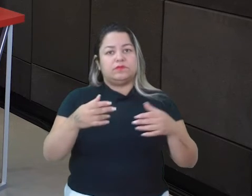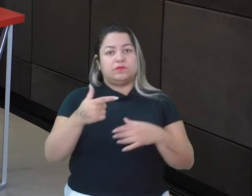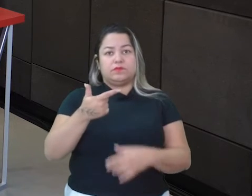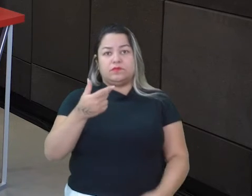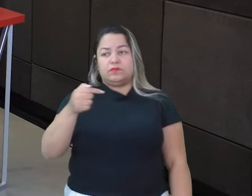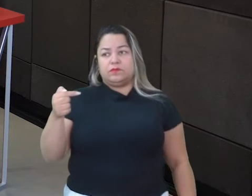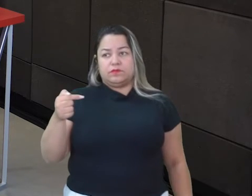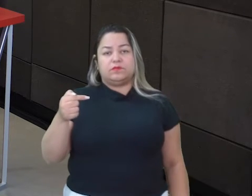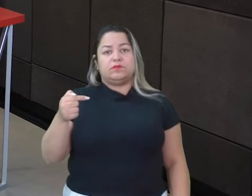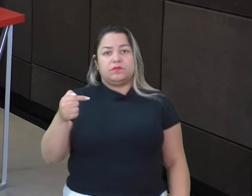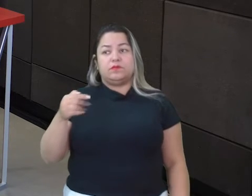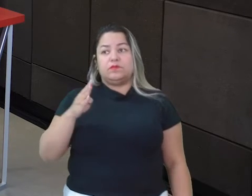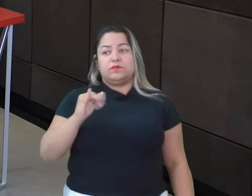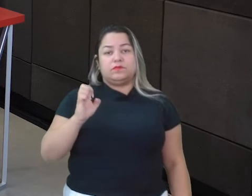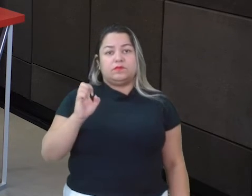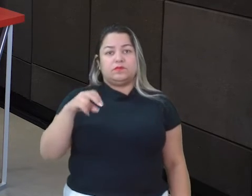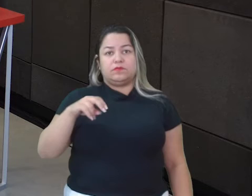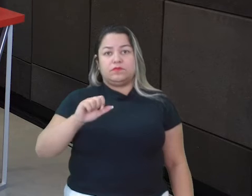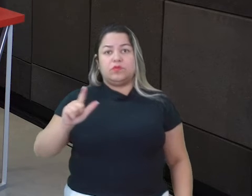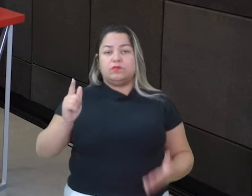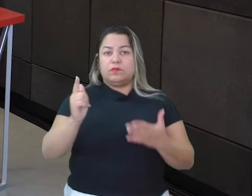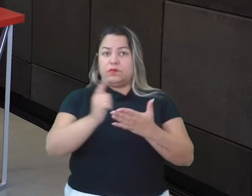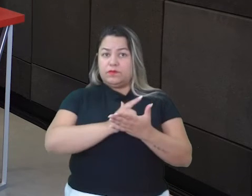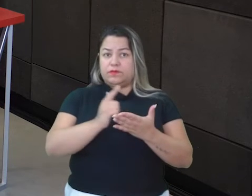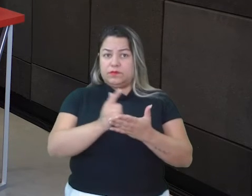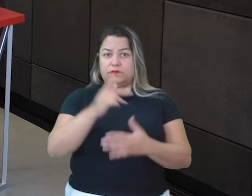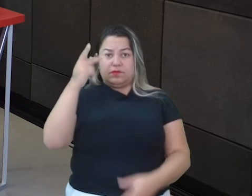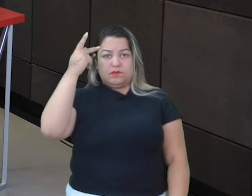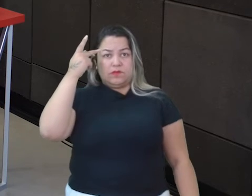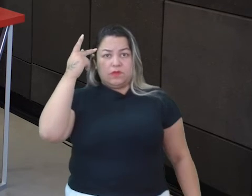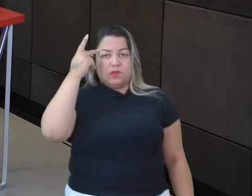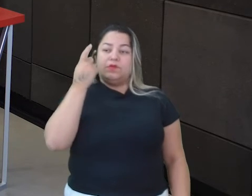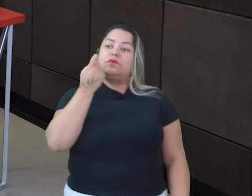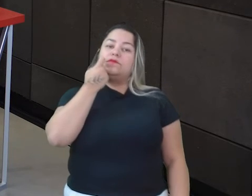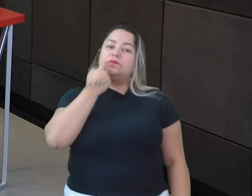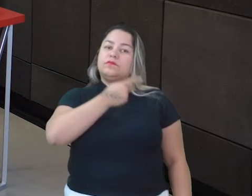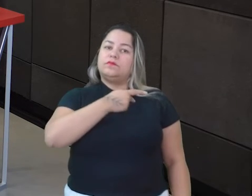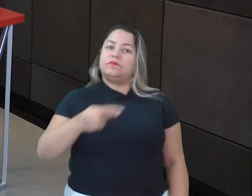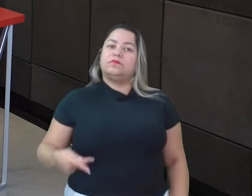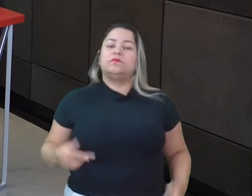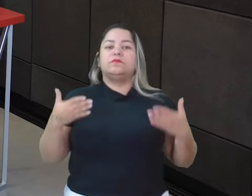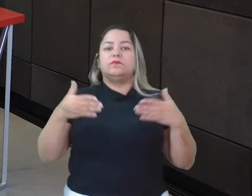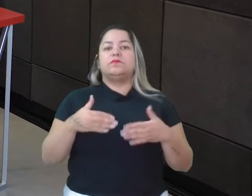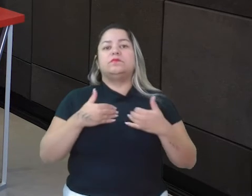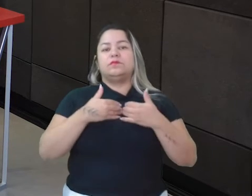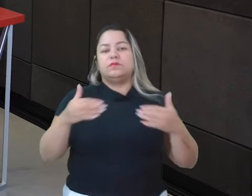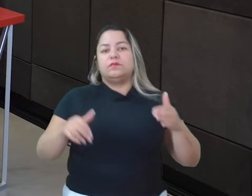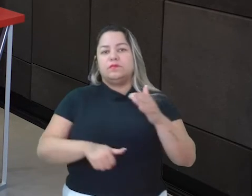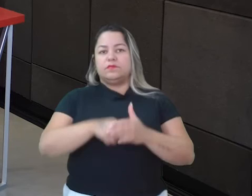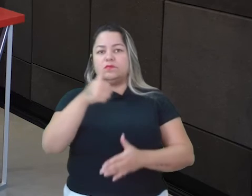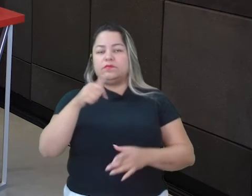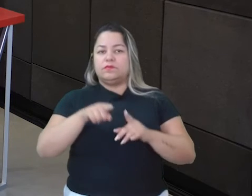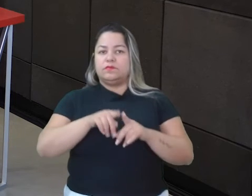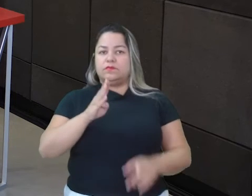de abertura da 27ª edição da Bienal Internacional do Livro de São Paulo. Nesta sexta, o presidente participou da